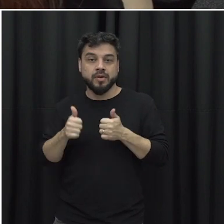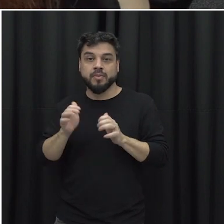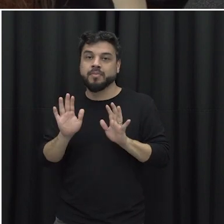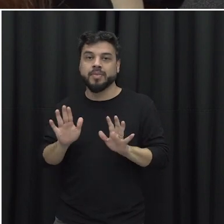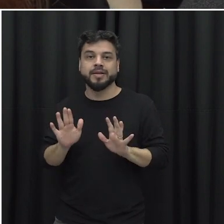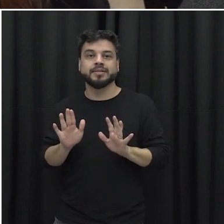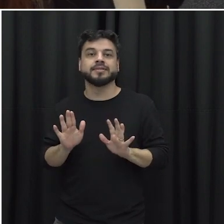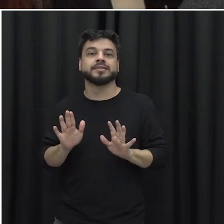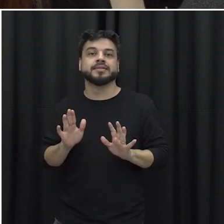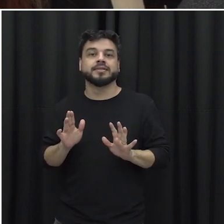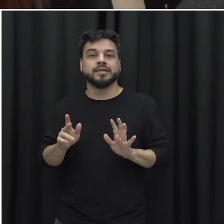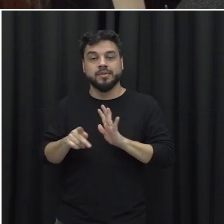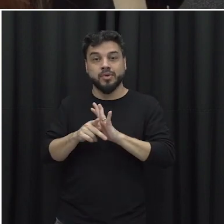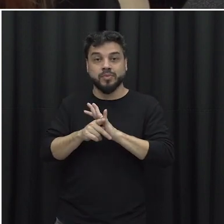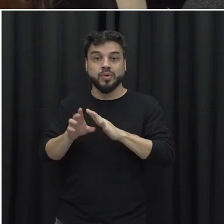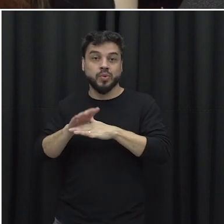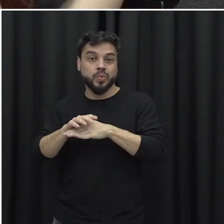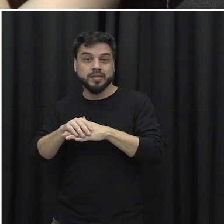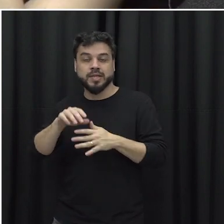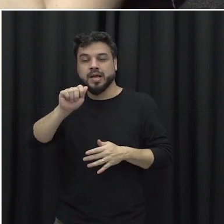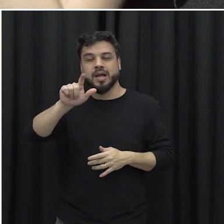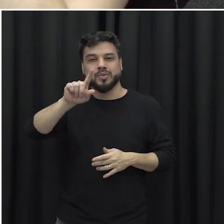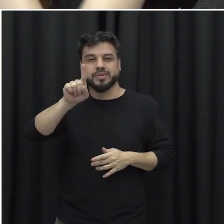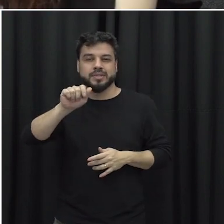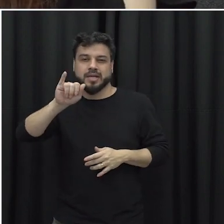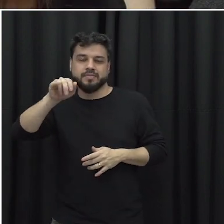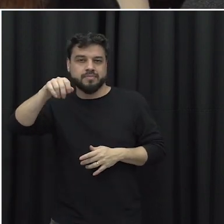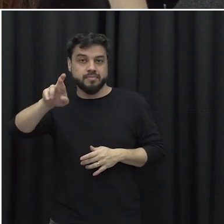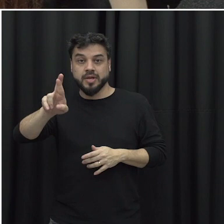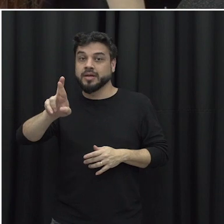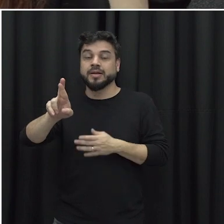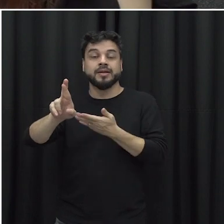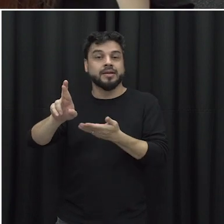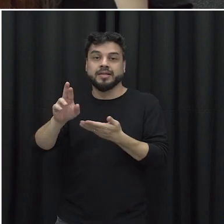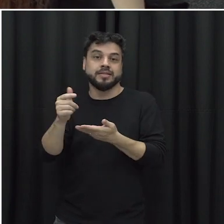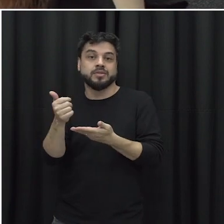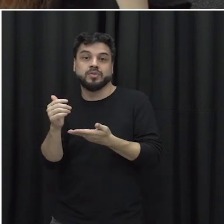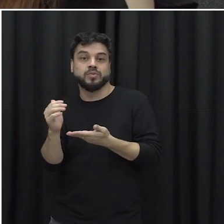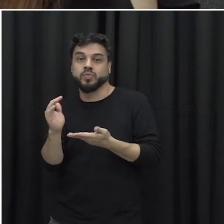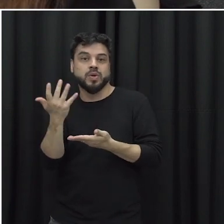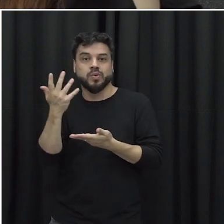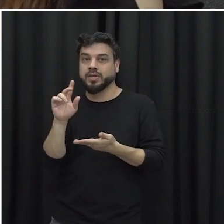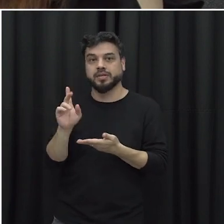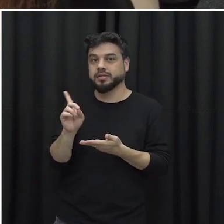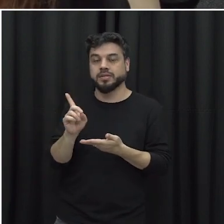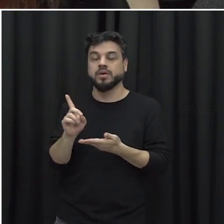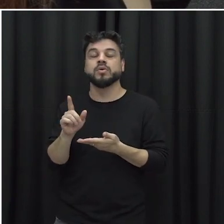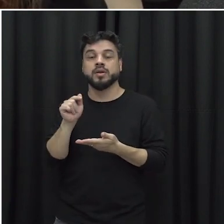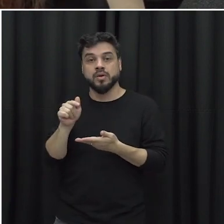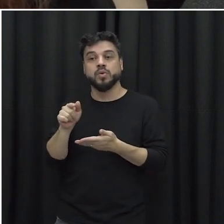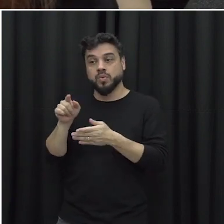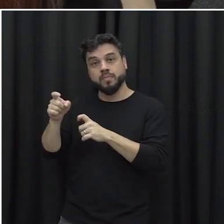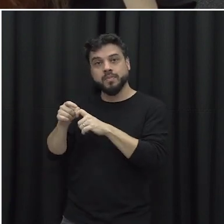na doença de Alzheimer. Então, esse estudo, esse relato de caso, ele está publicado, está disponível, que foi um